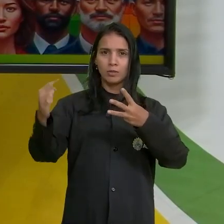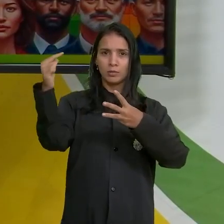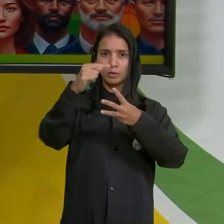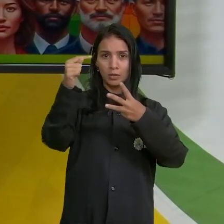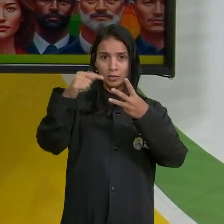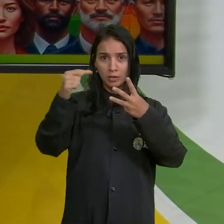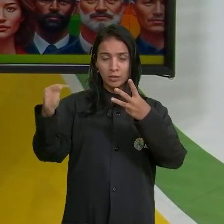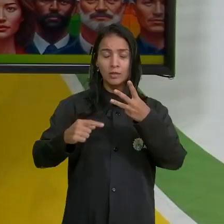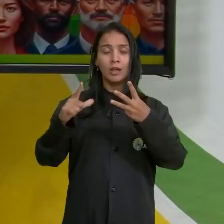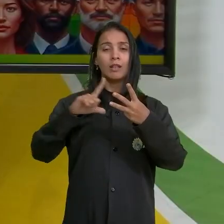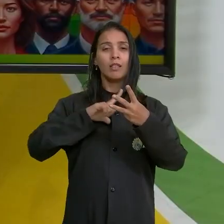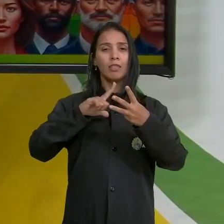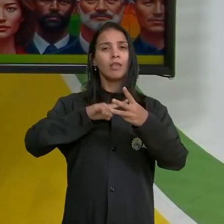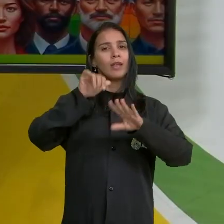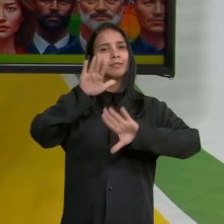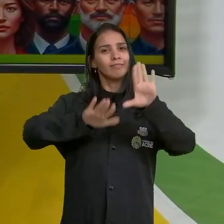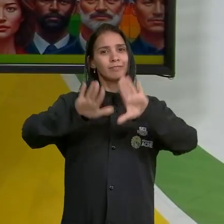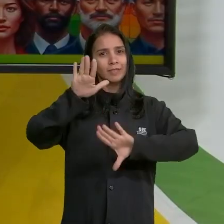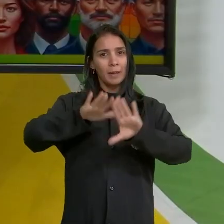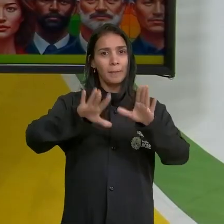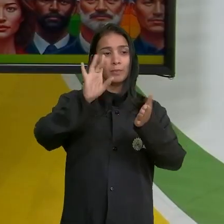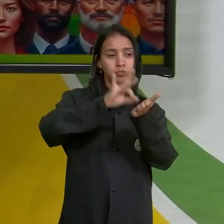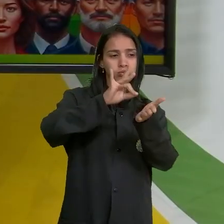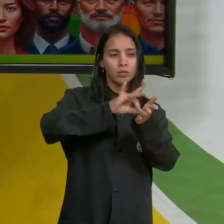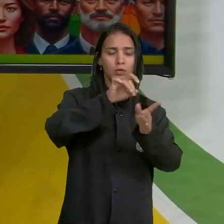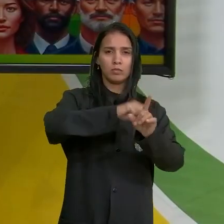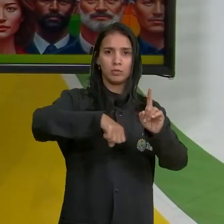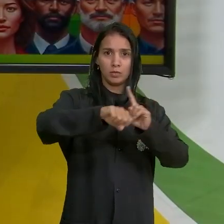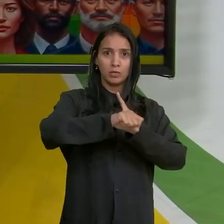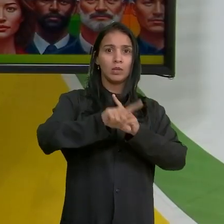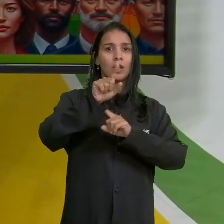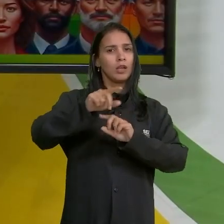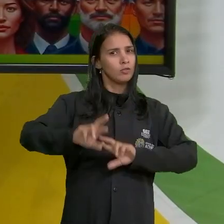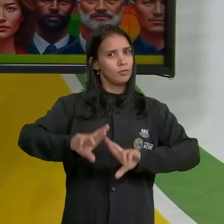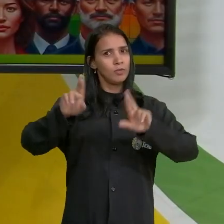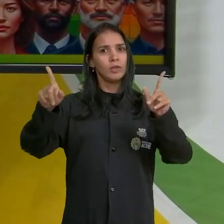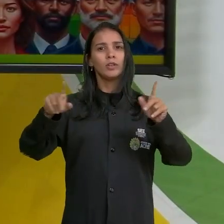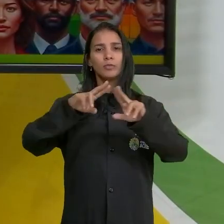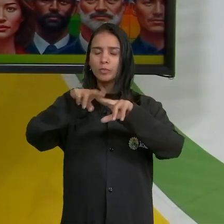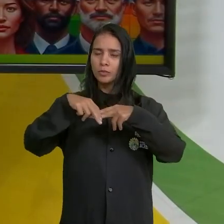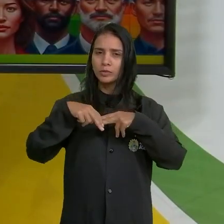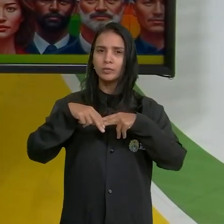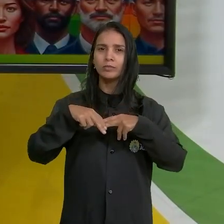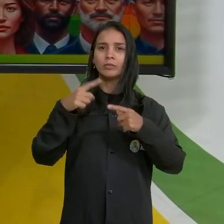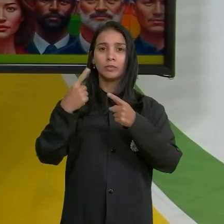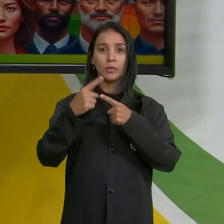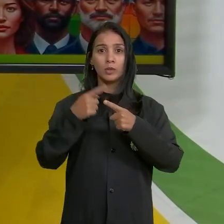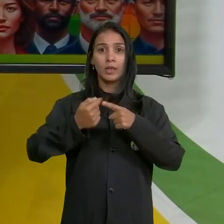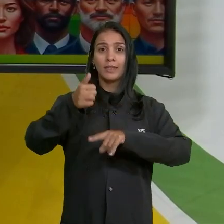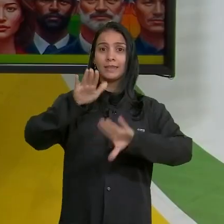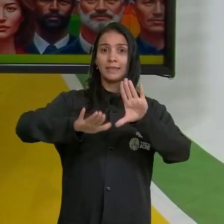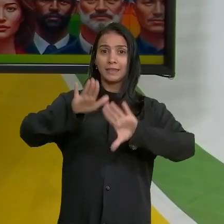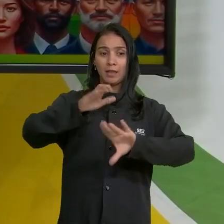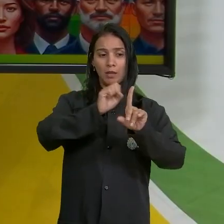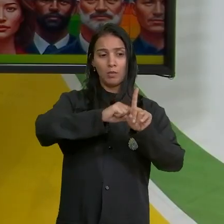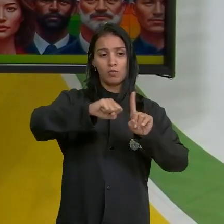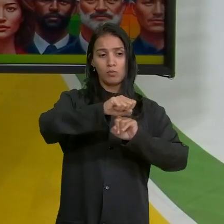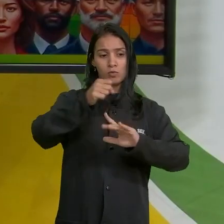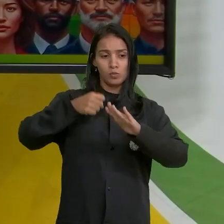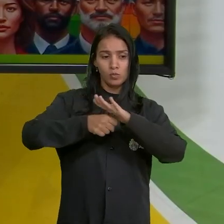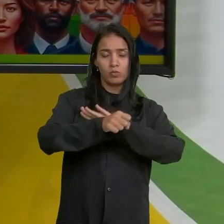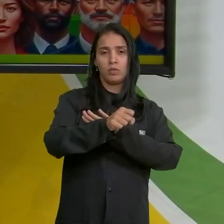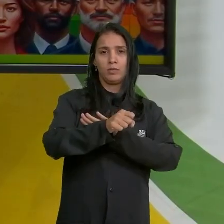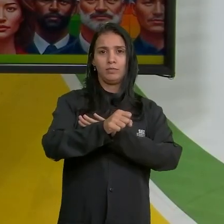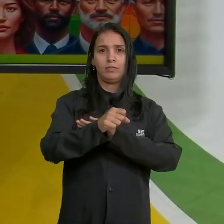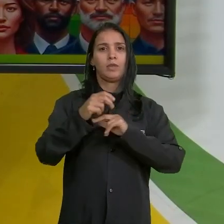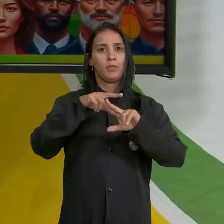determinada realidade social, é absolutamente diferente. Por isso que eu retomo o comentário anterior.